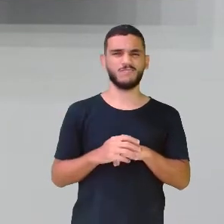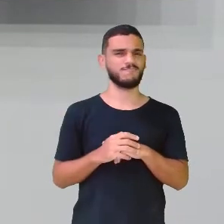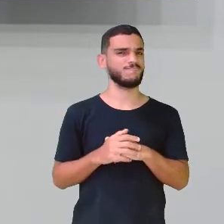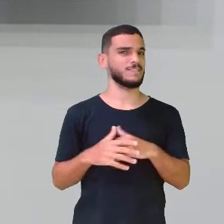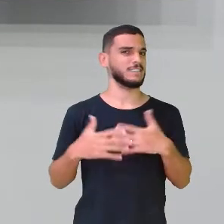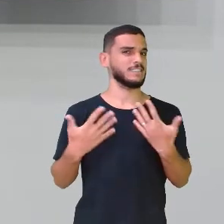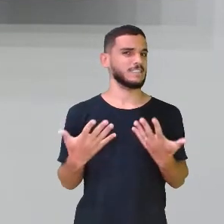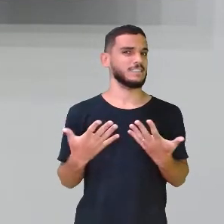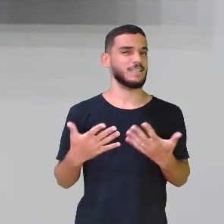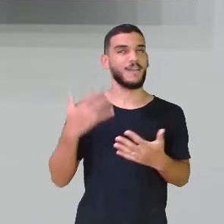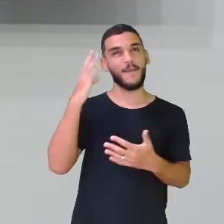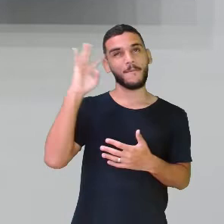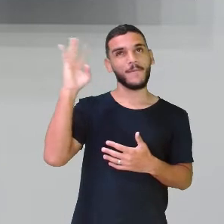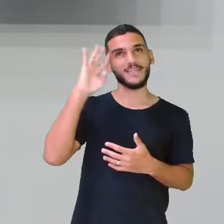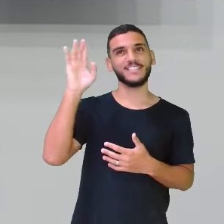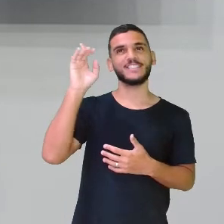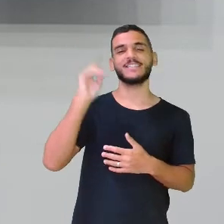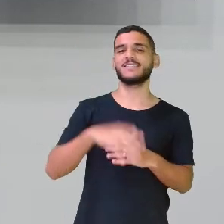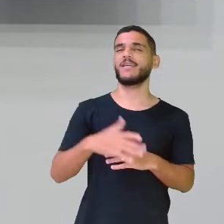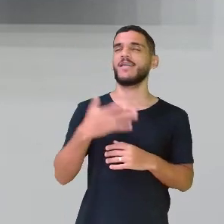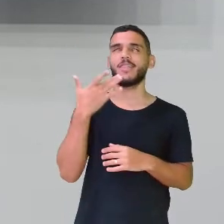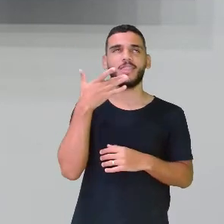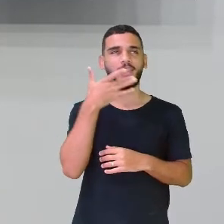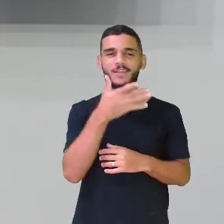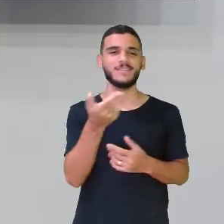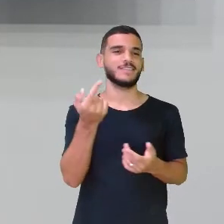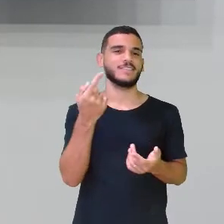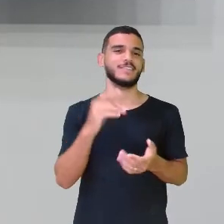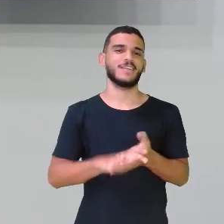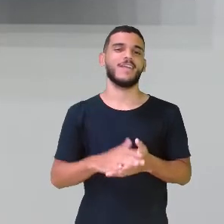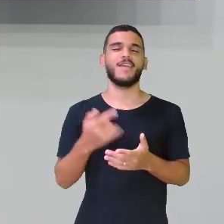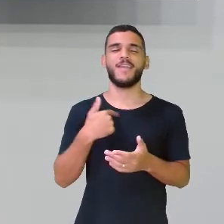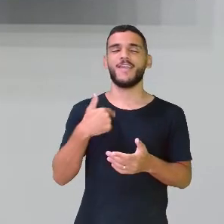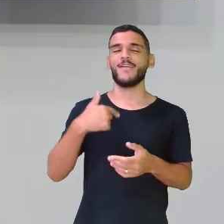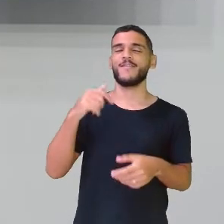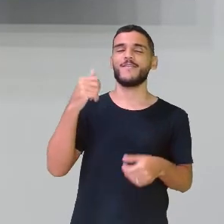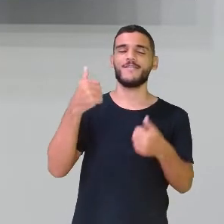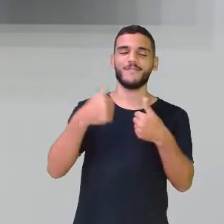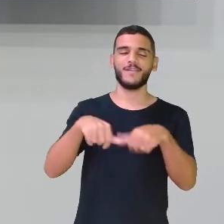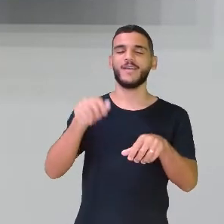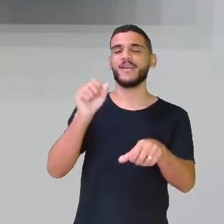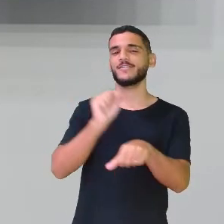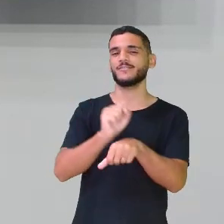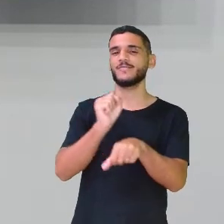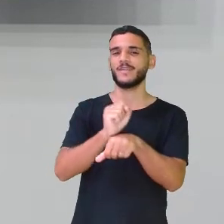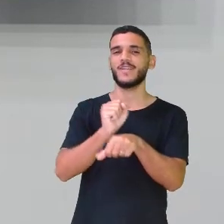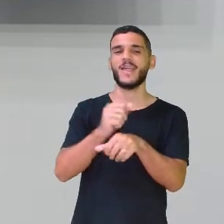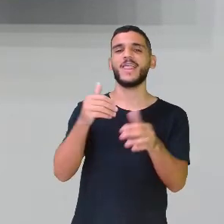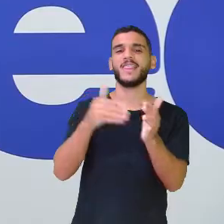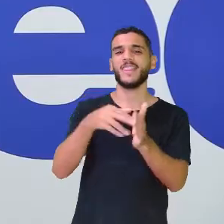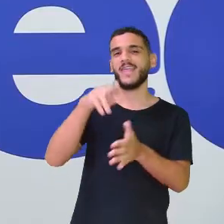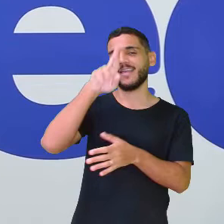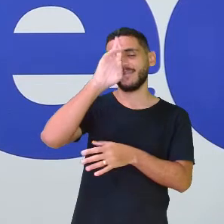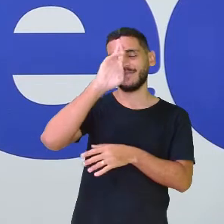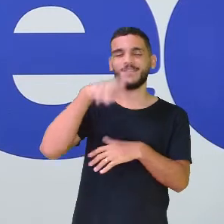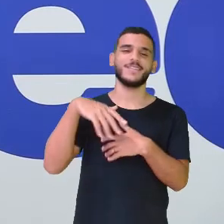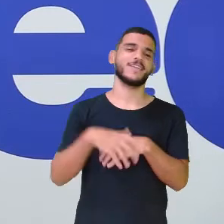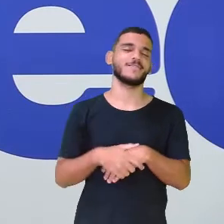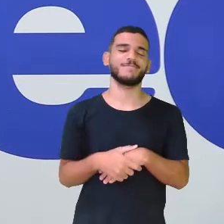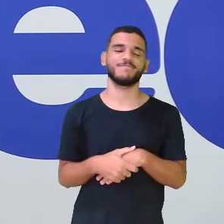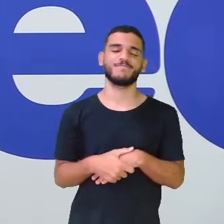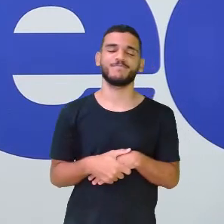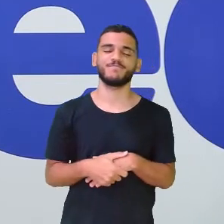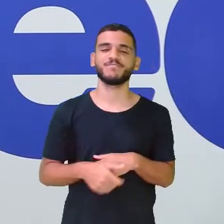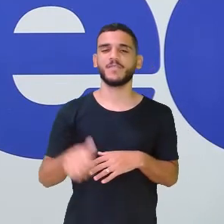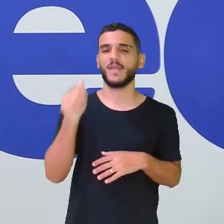ficar até meio-dia com vocês na aula de matemática, se eu tivesse uma fatia de 1 quilo. A Amanda já respondeu aqui. E viu? aí? A